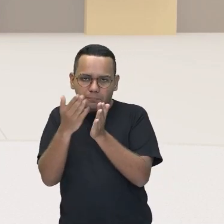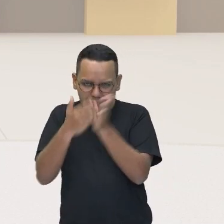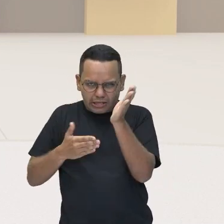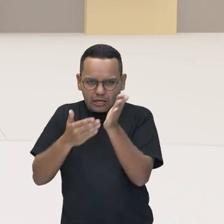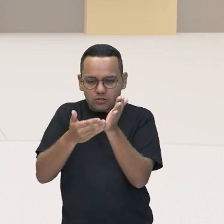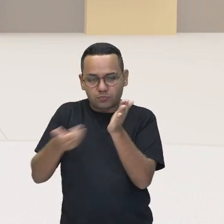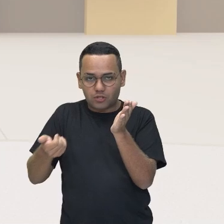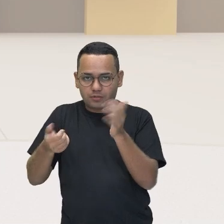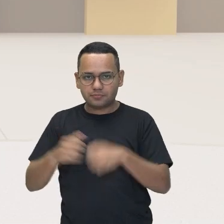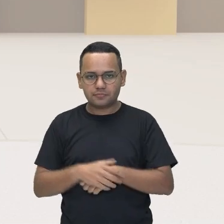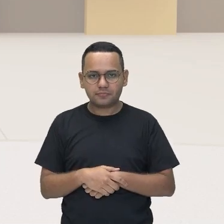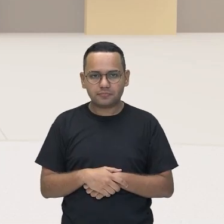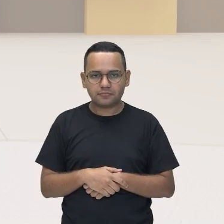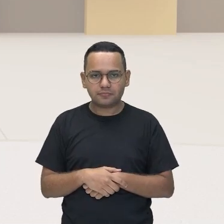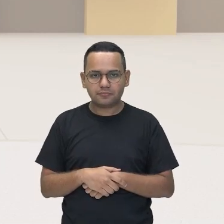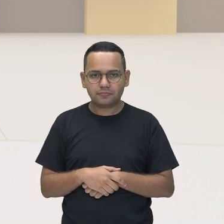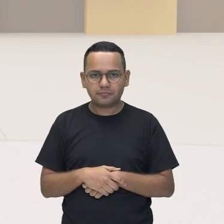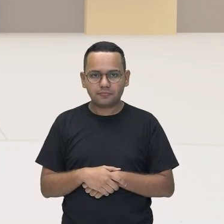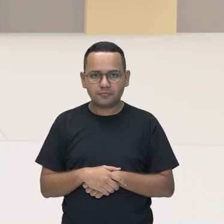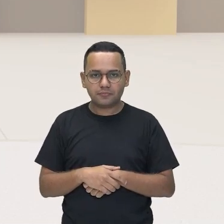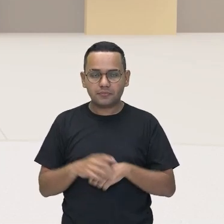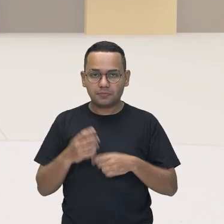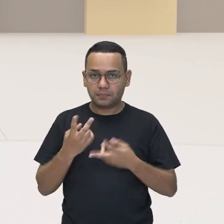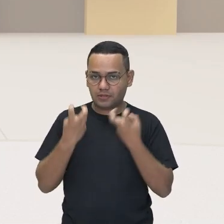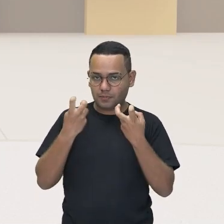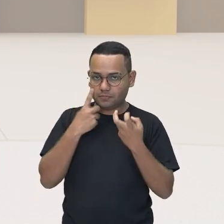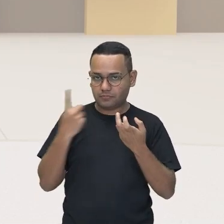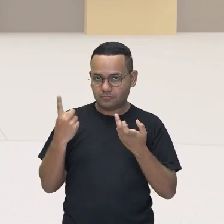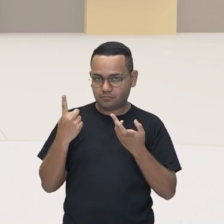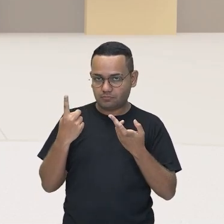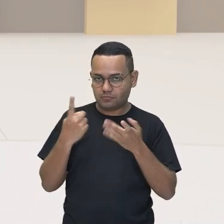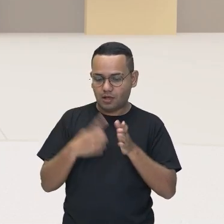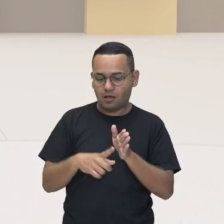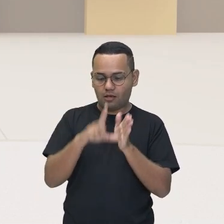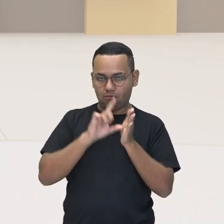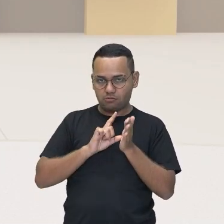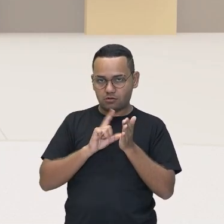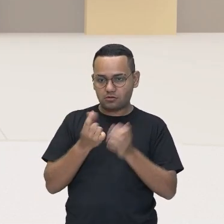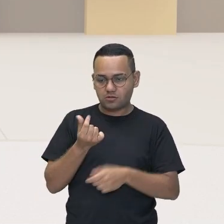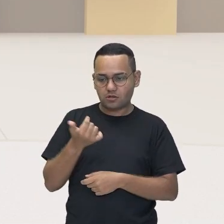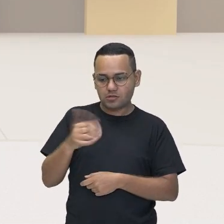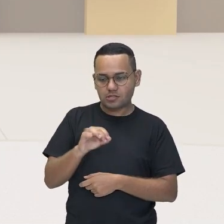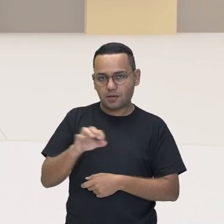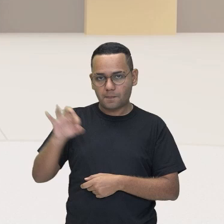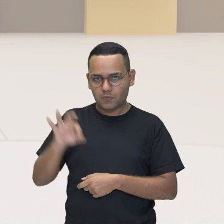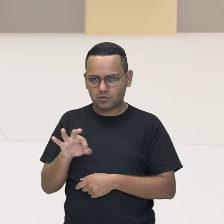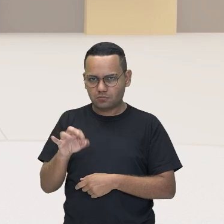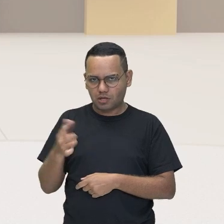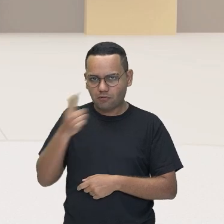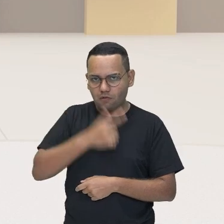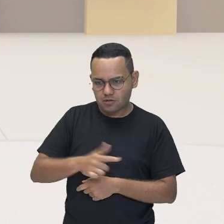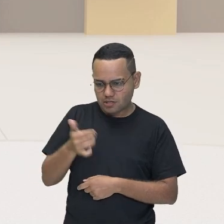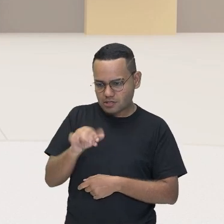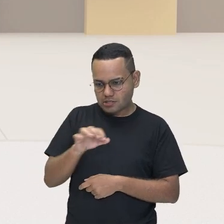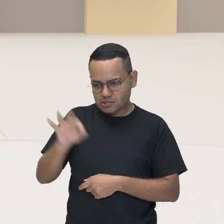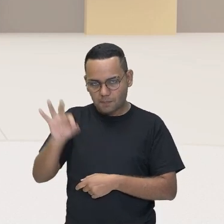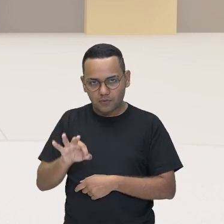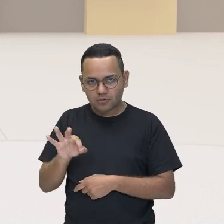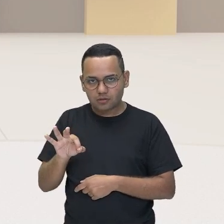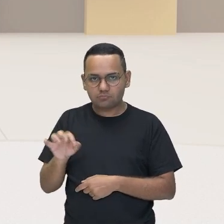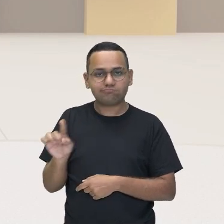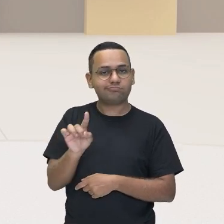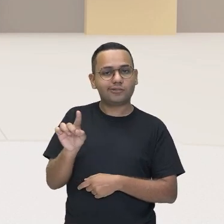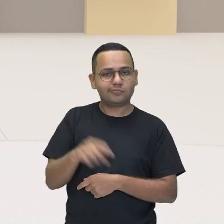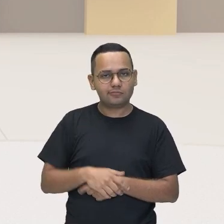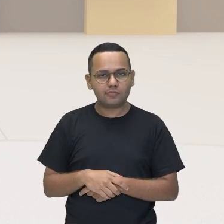logicamente, aí está dizendo, antecipar até 100% do valor. Você vai pegar 100% do valor? Não, porque o banco vai ter que pegar